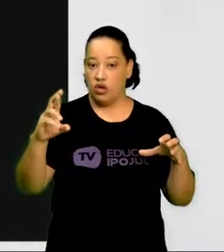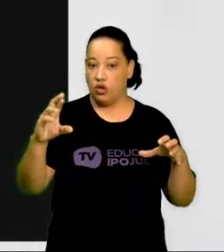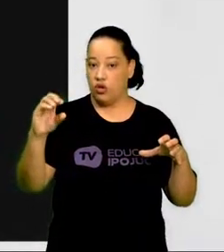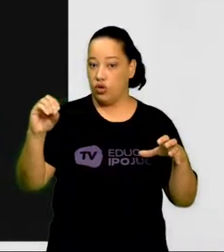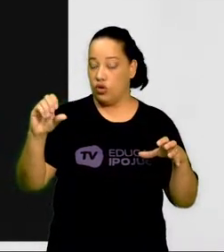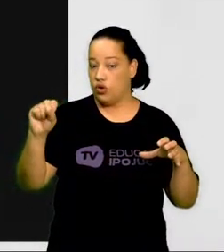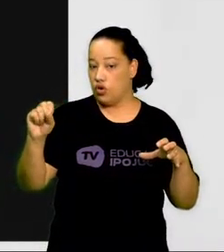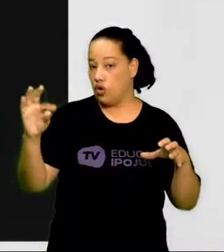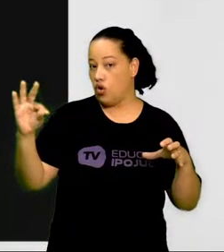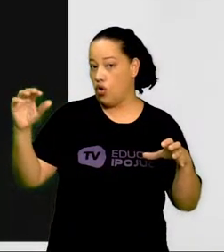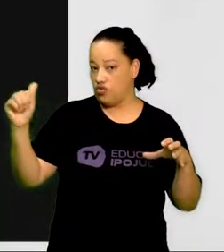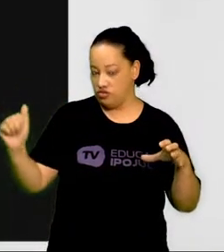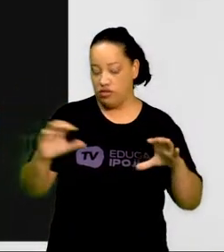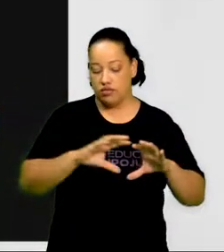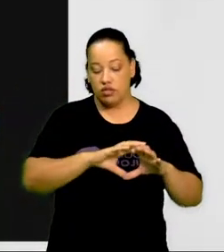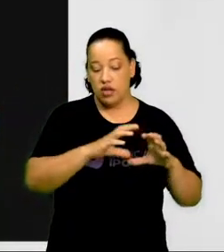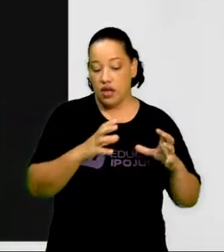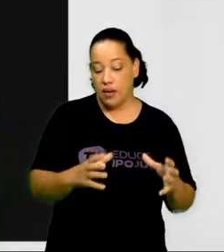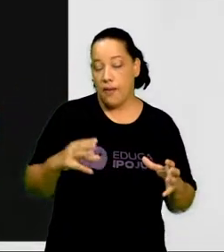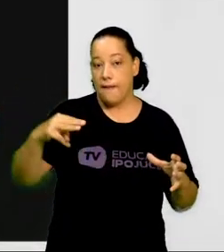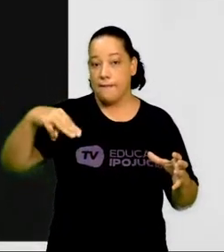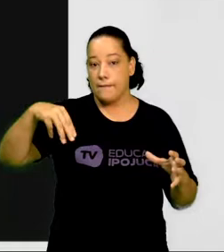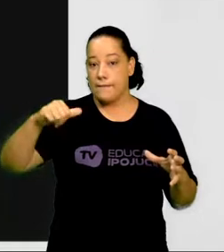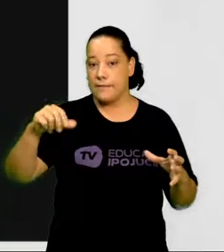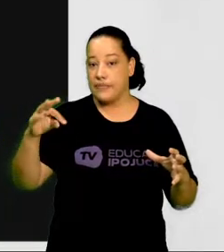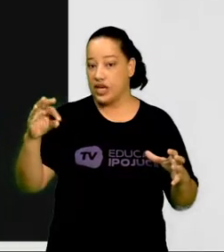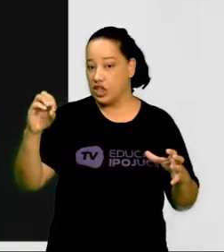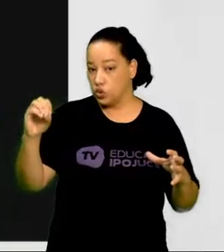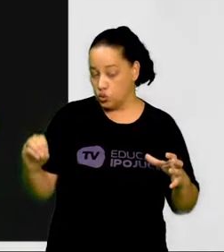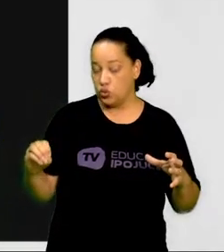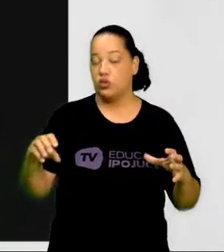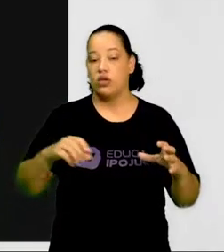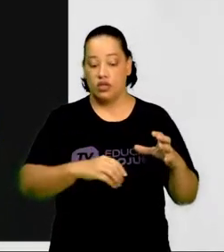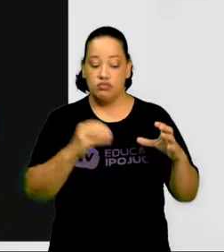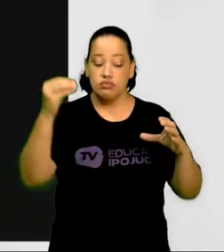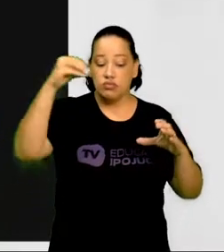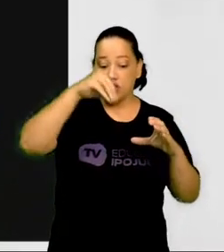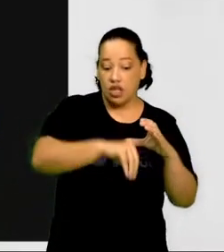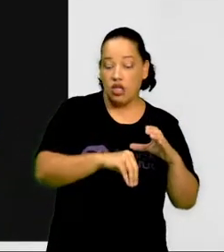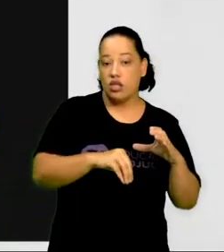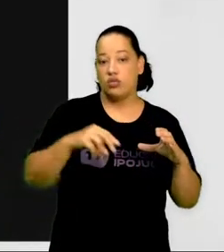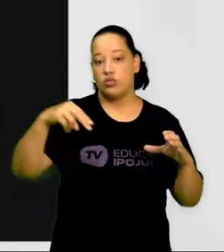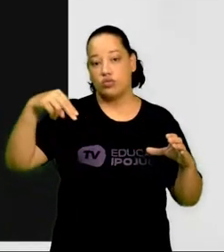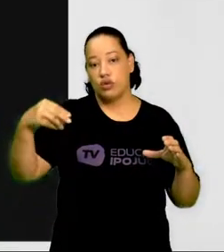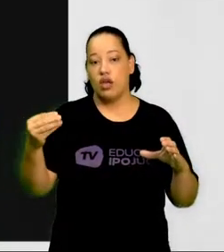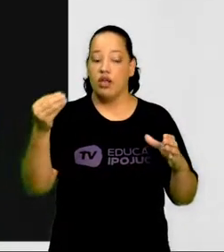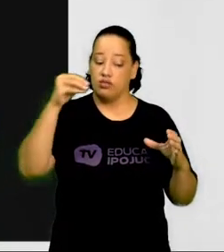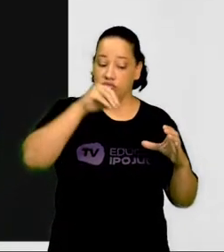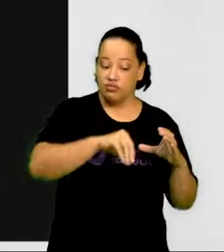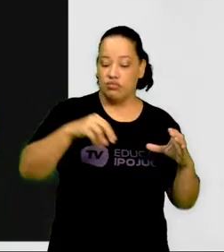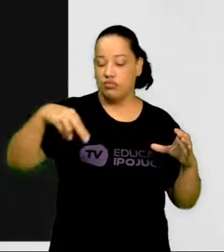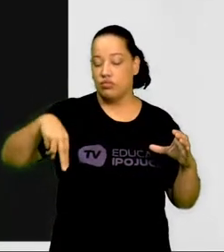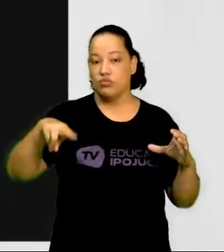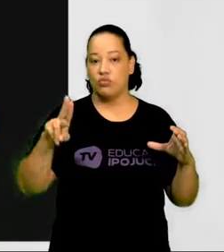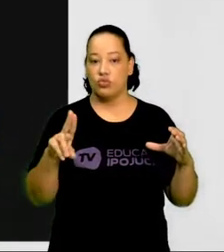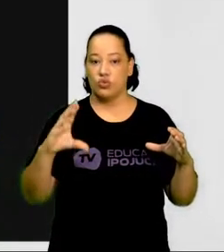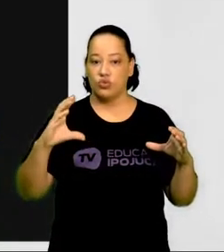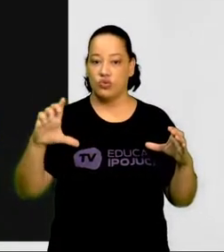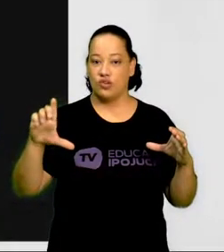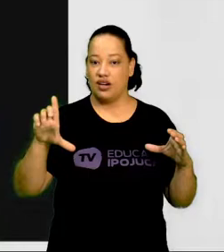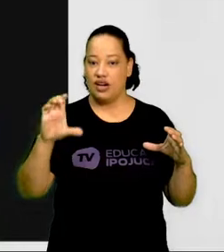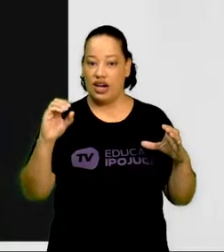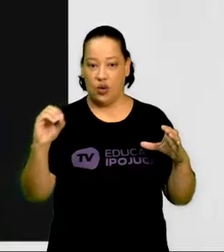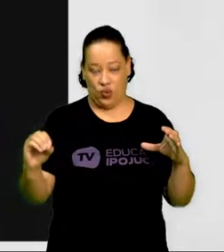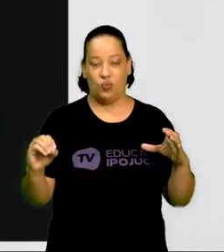terrestre, manto e núcleo. Imagine que todo esse planeta, o centro dele é repartido como